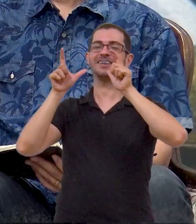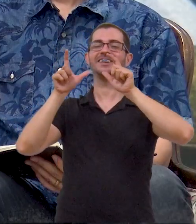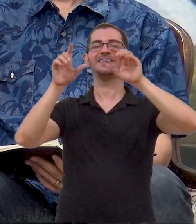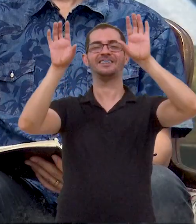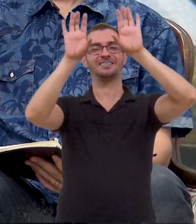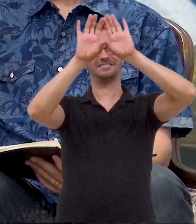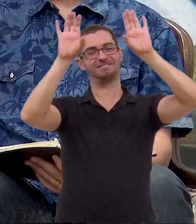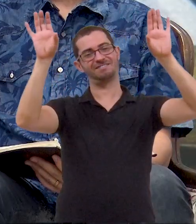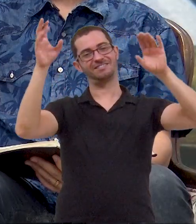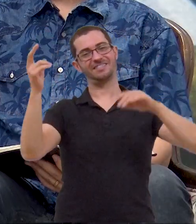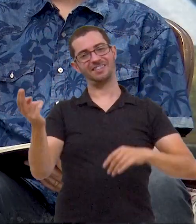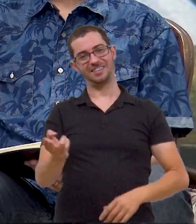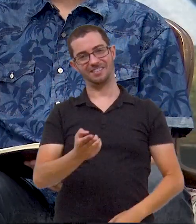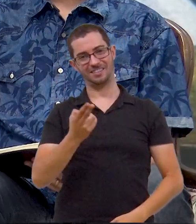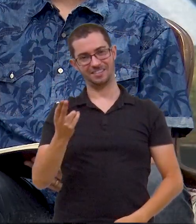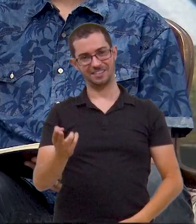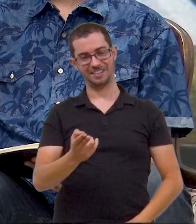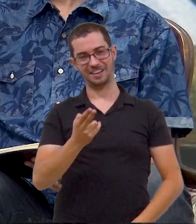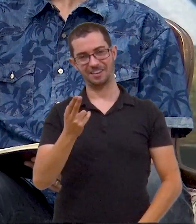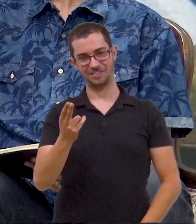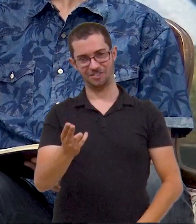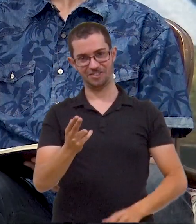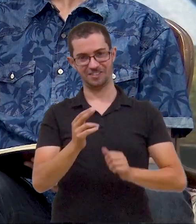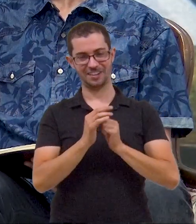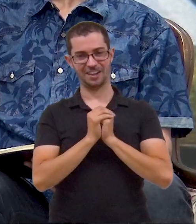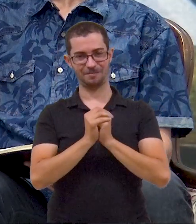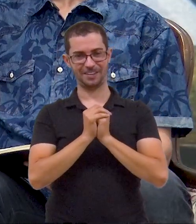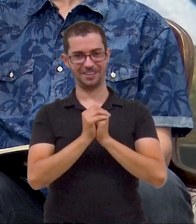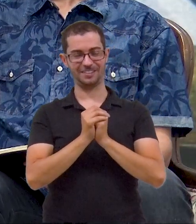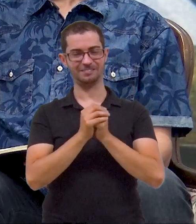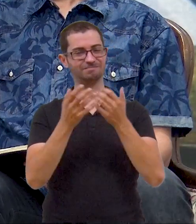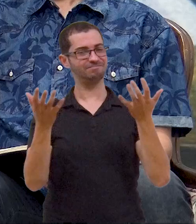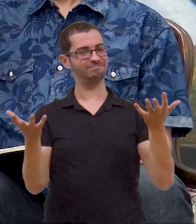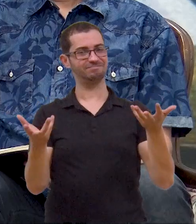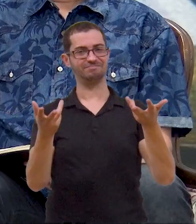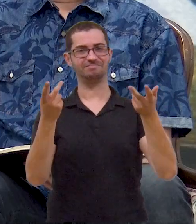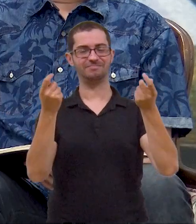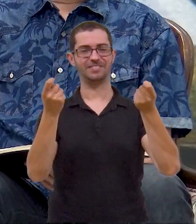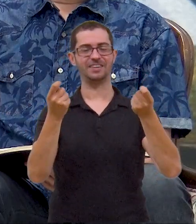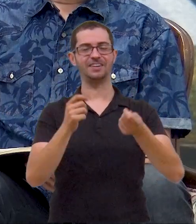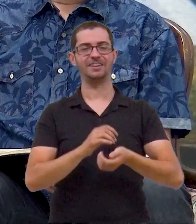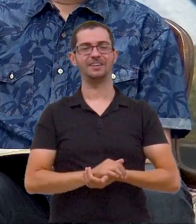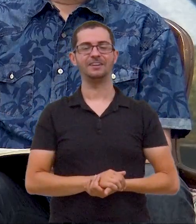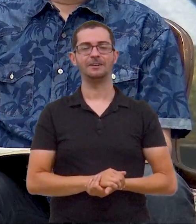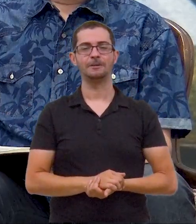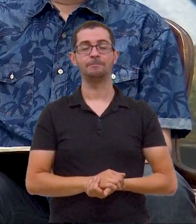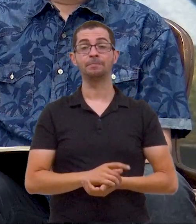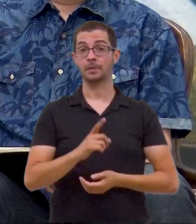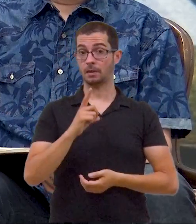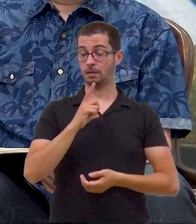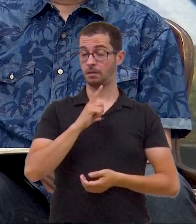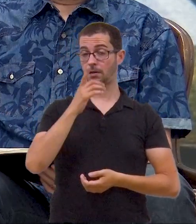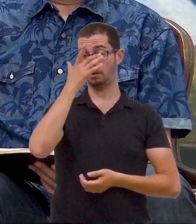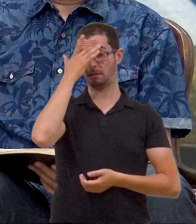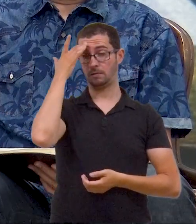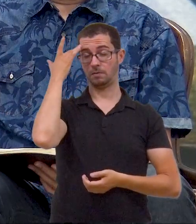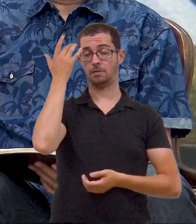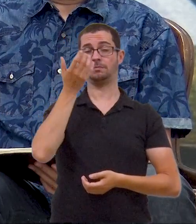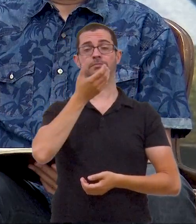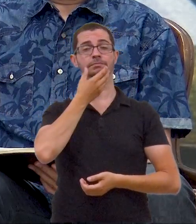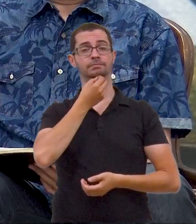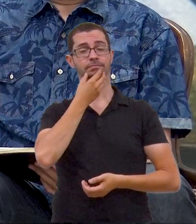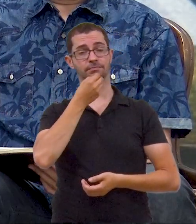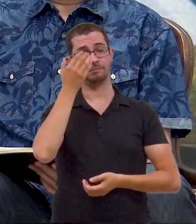na eternidade. Aleluia. Glória Isso é ao nosso tão Deus. precioso. Um dos grandes cientistas do mundo